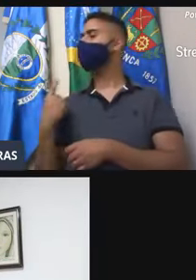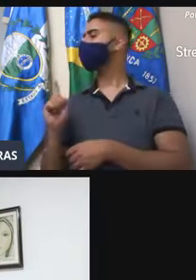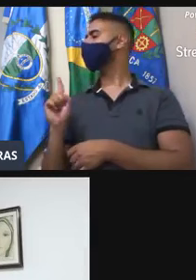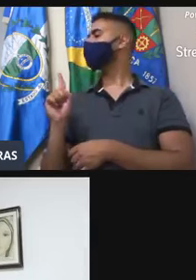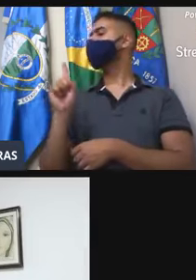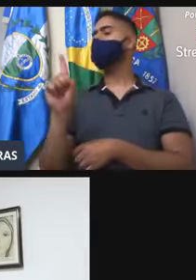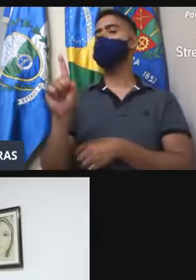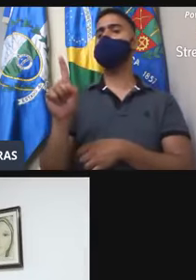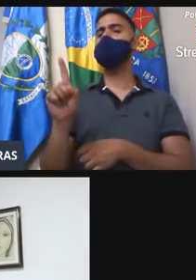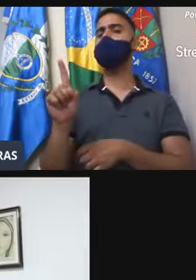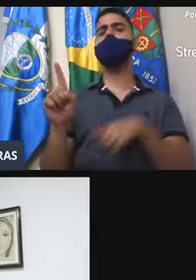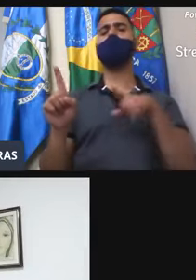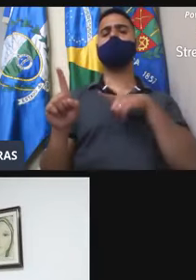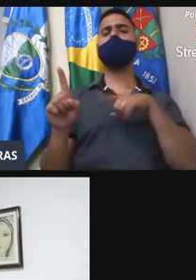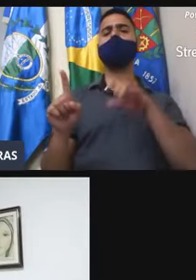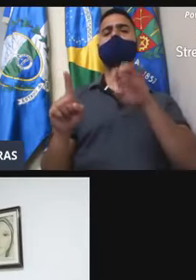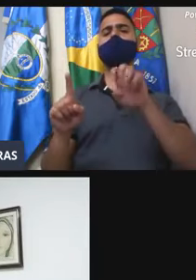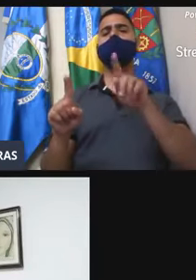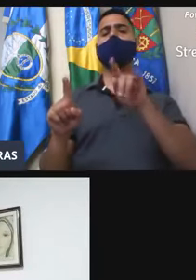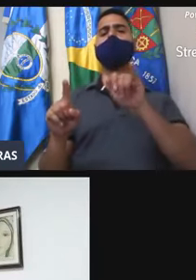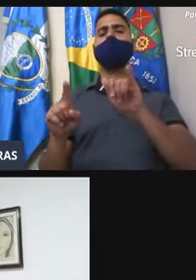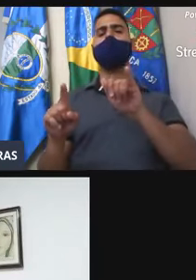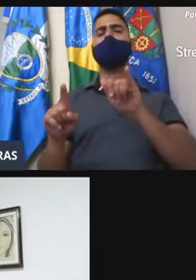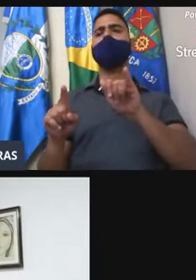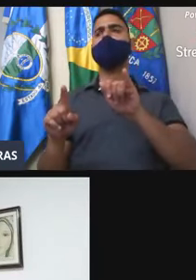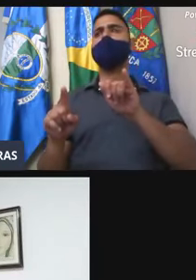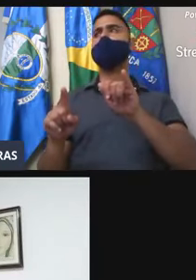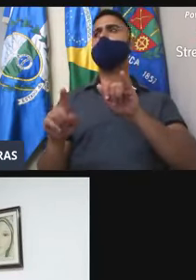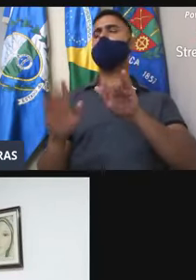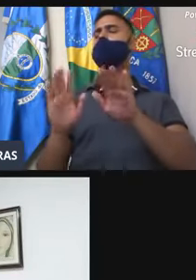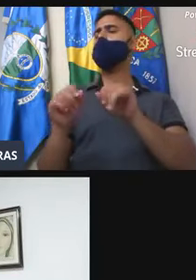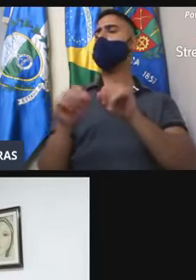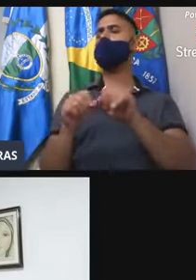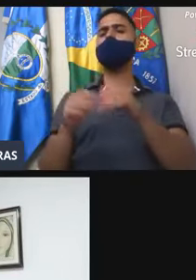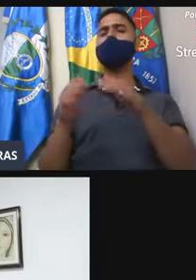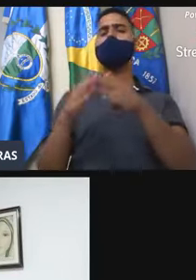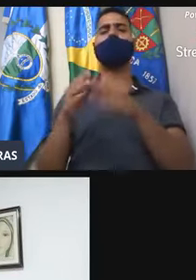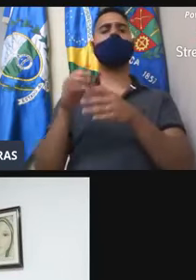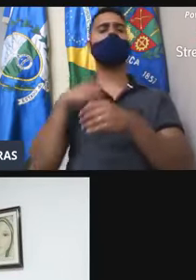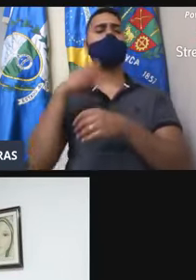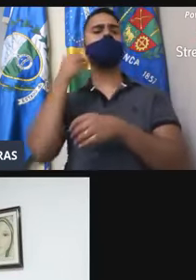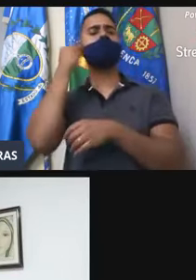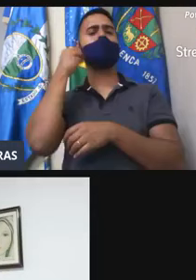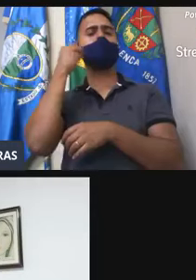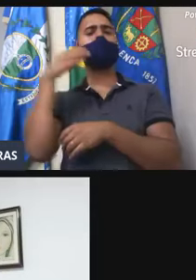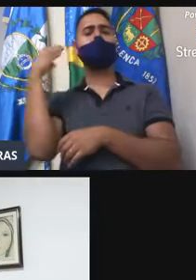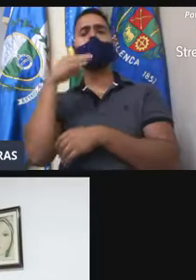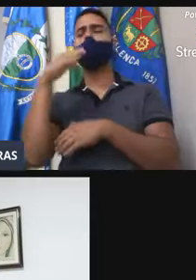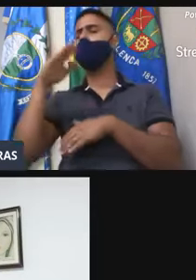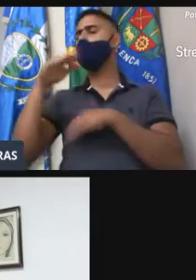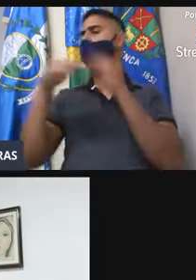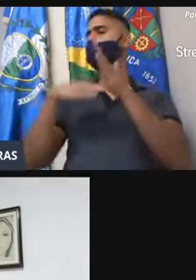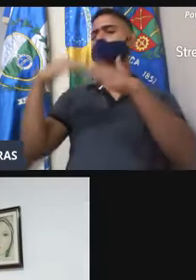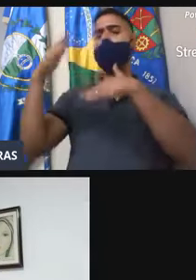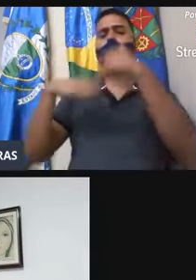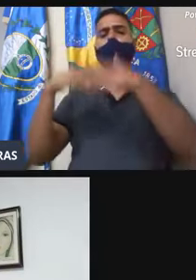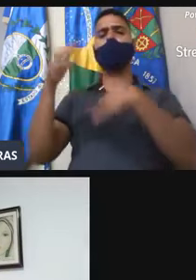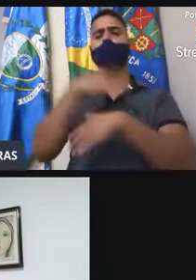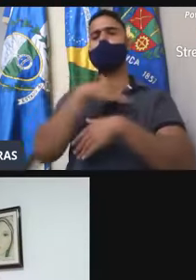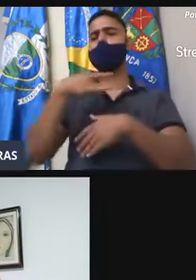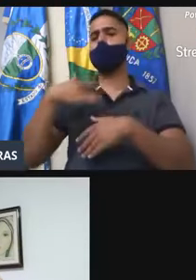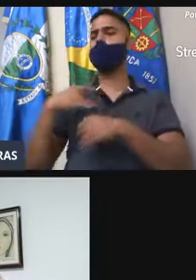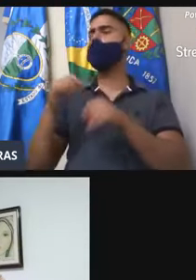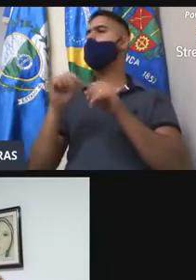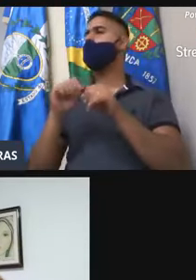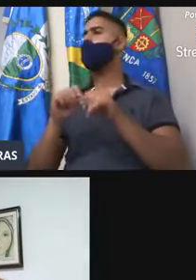que eles estão com seus EPIs, porém, nós fizemos um requerimento pedindo teste rápido para todos os profissionais de saúde, e foi